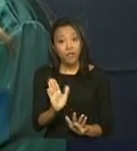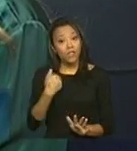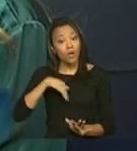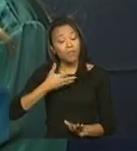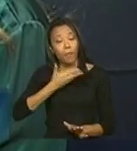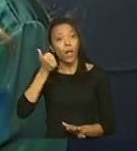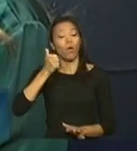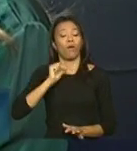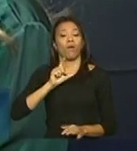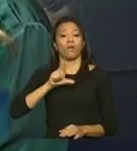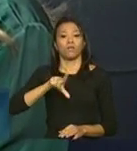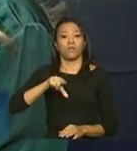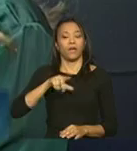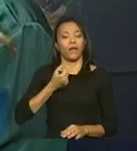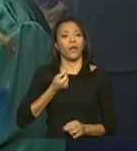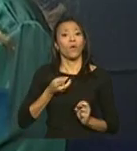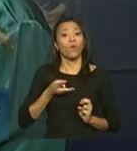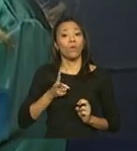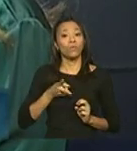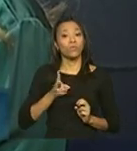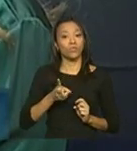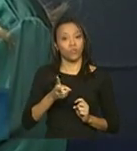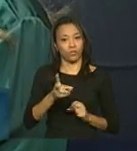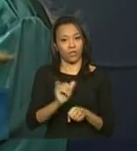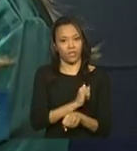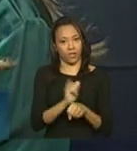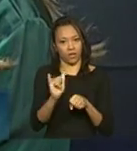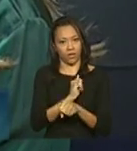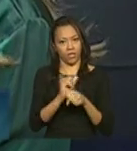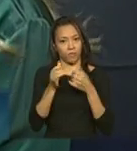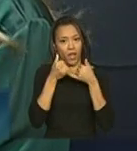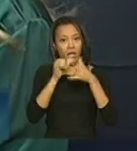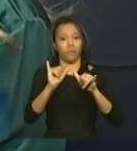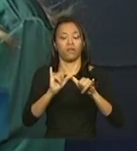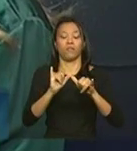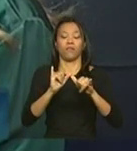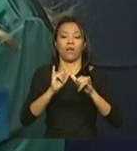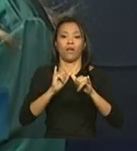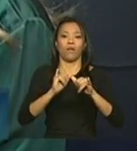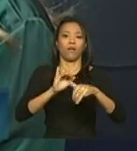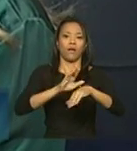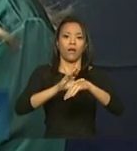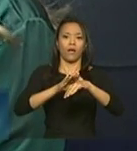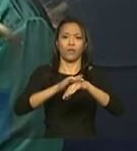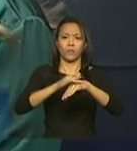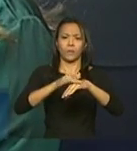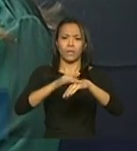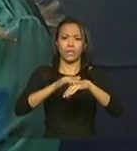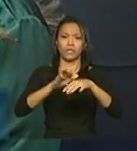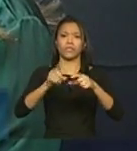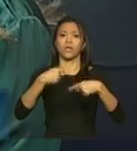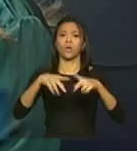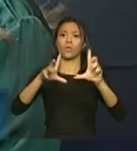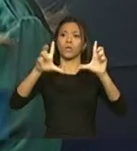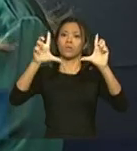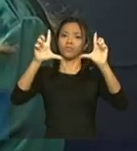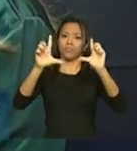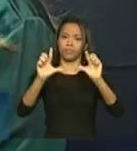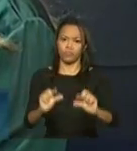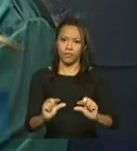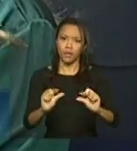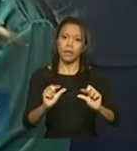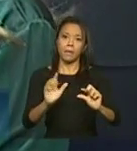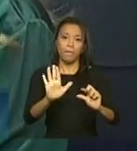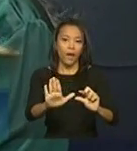optamos pela sustentabilidade das ações, não por fazer o decréscimo rápido, mas